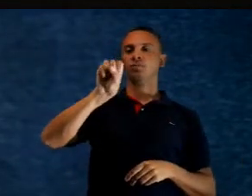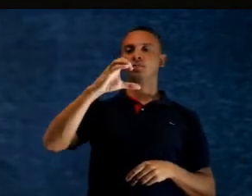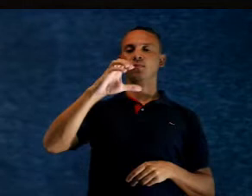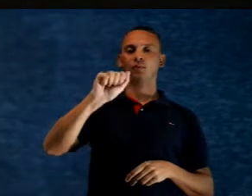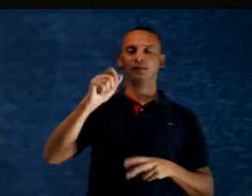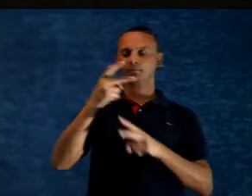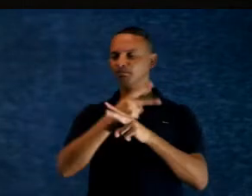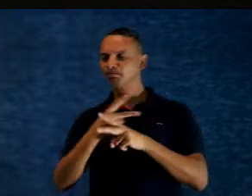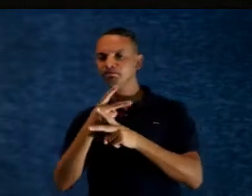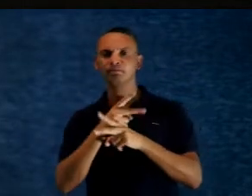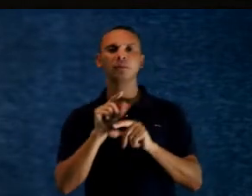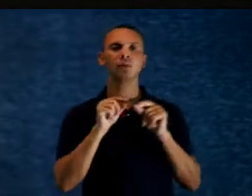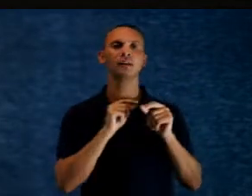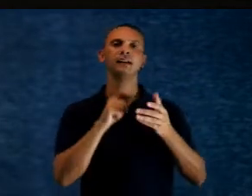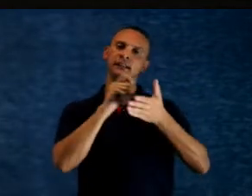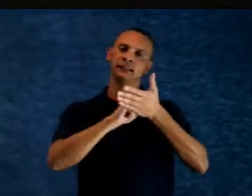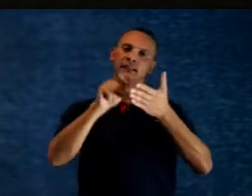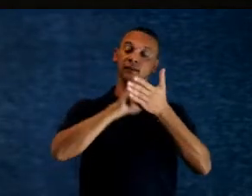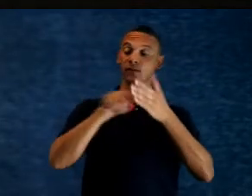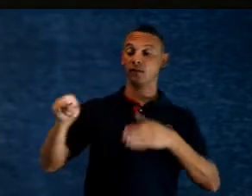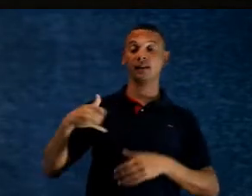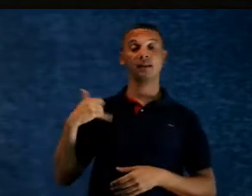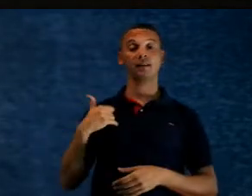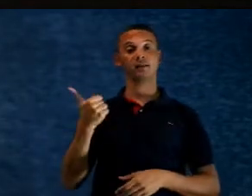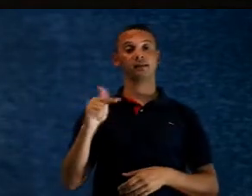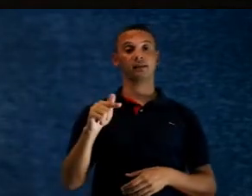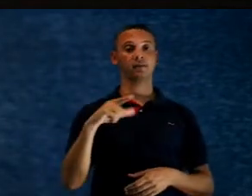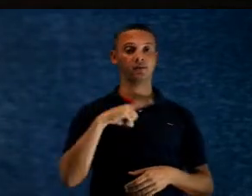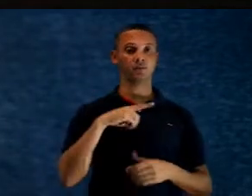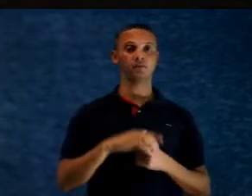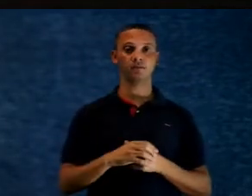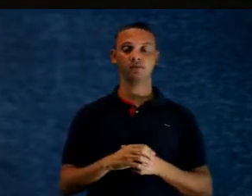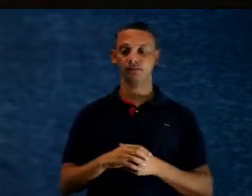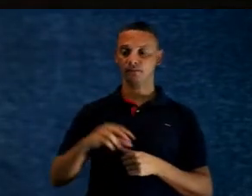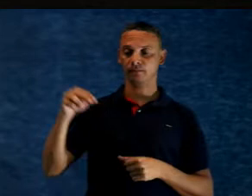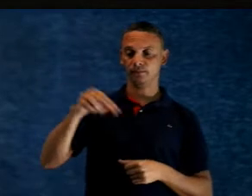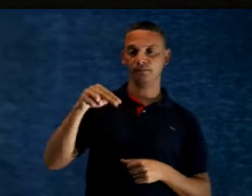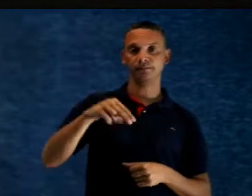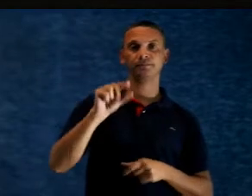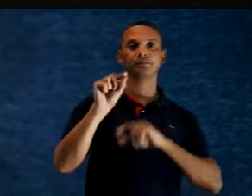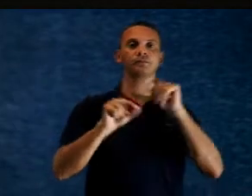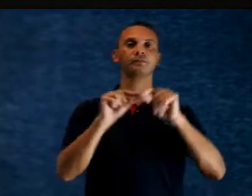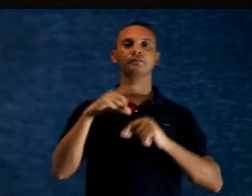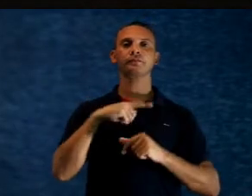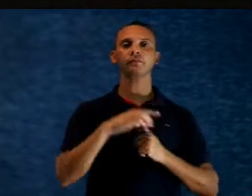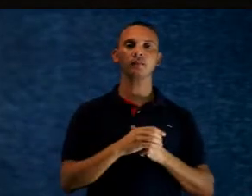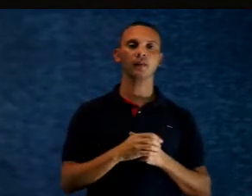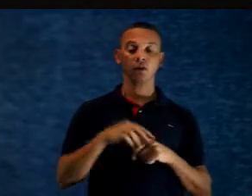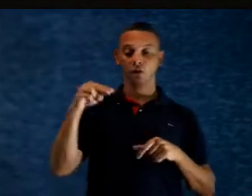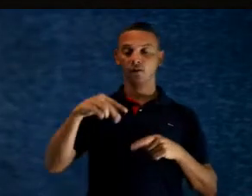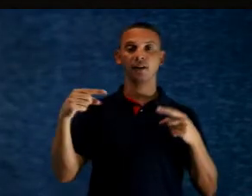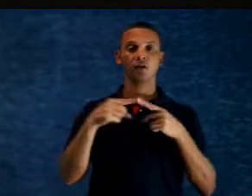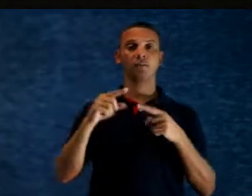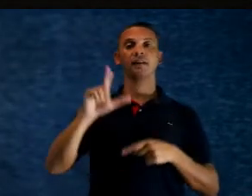extensão, em termos de dimensão, fica entre o conto e o romance. O conto como uma história curta, em que há